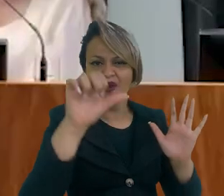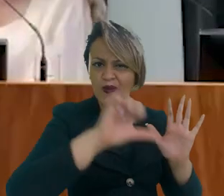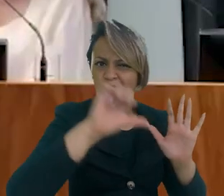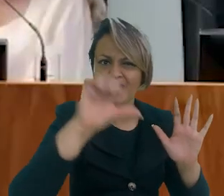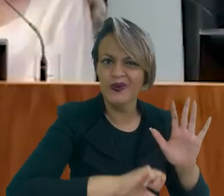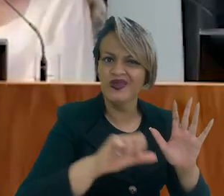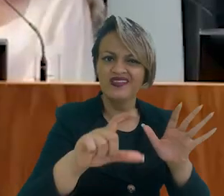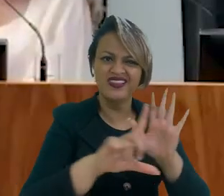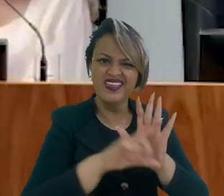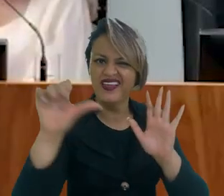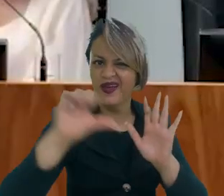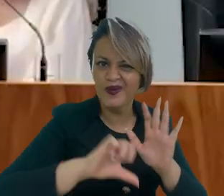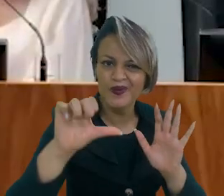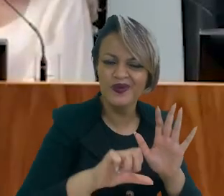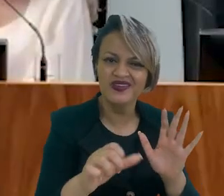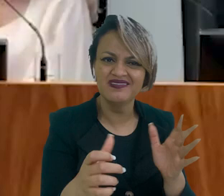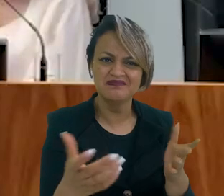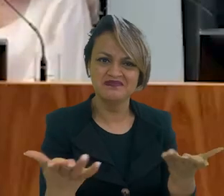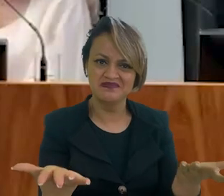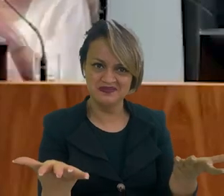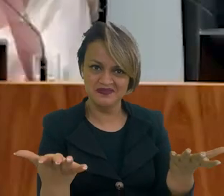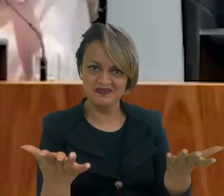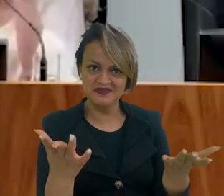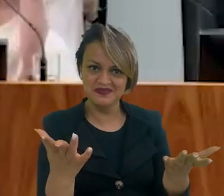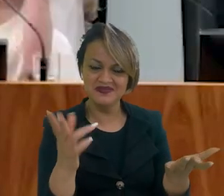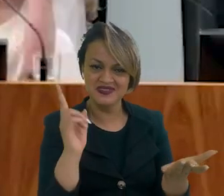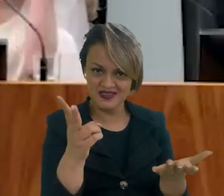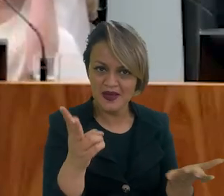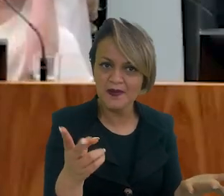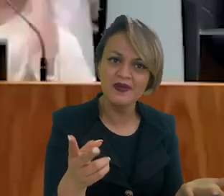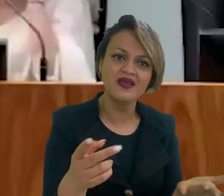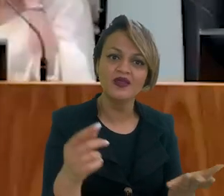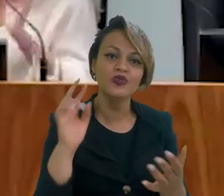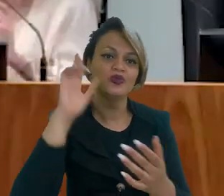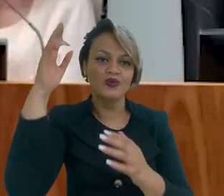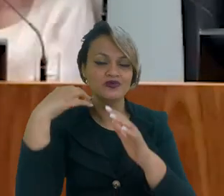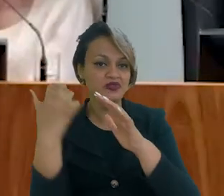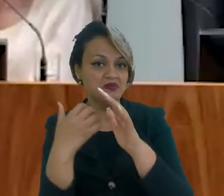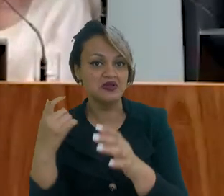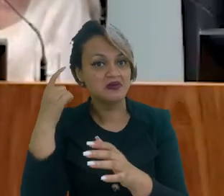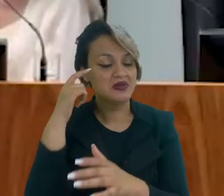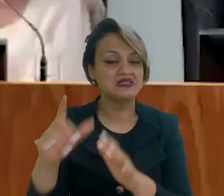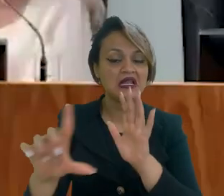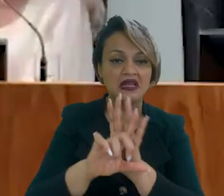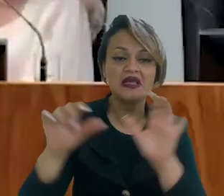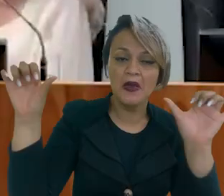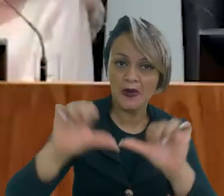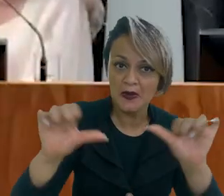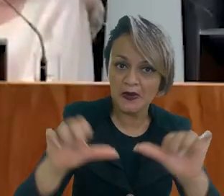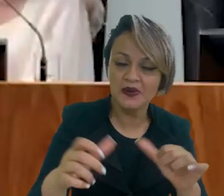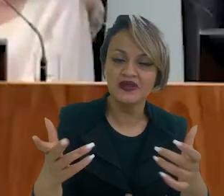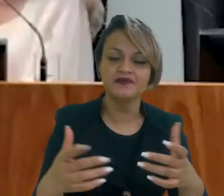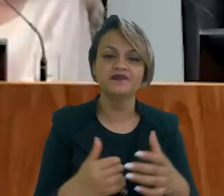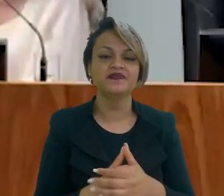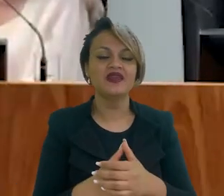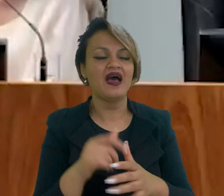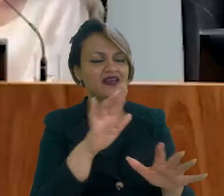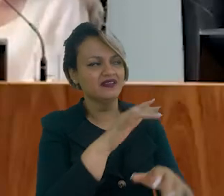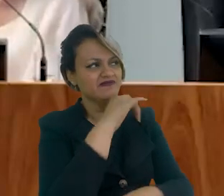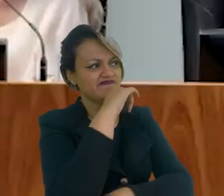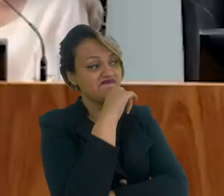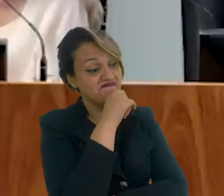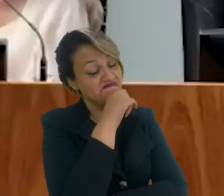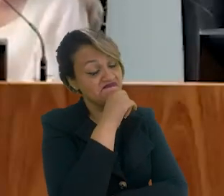Por que que a gente tem que sempre ver a intervenção Legislativa também como algo negativo necessariamente né ponto de vista